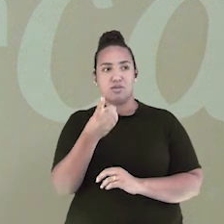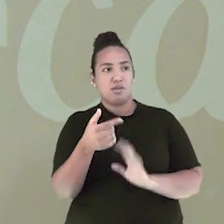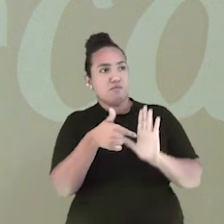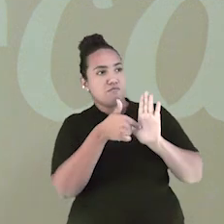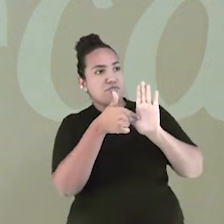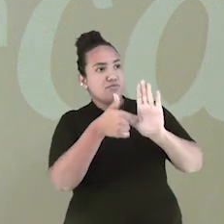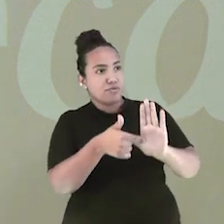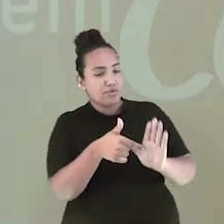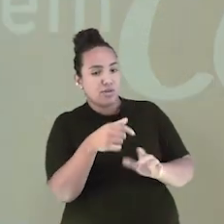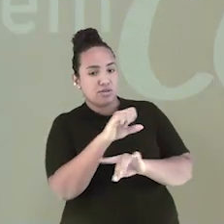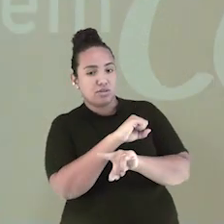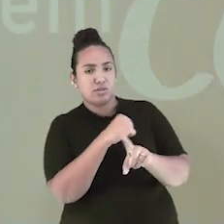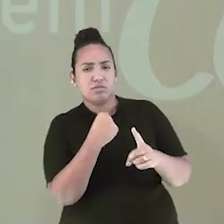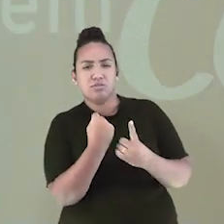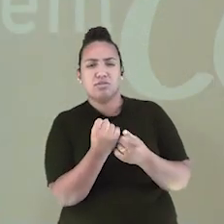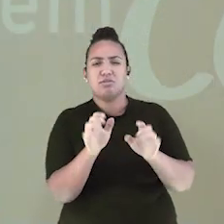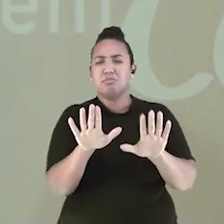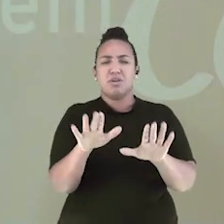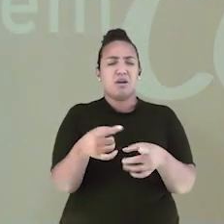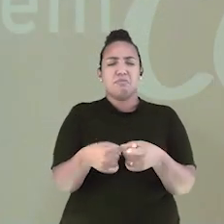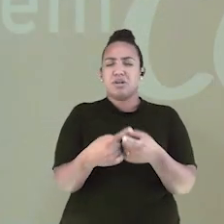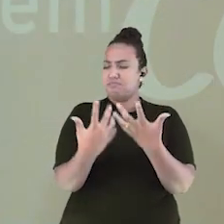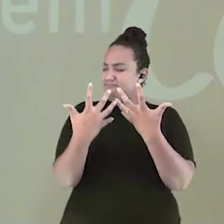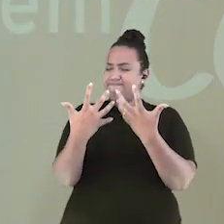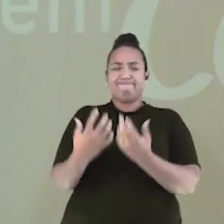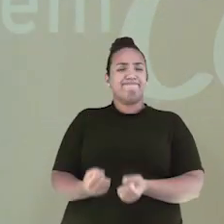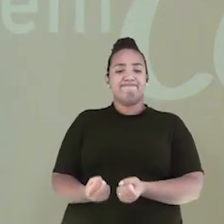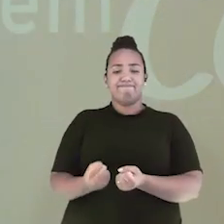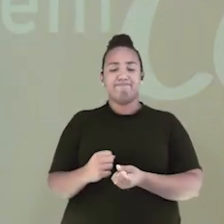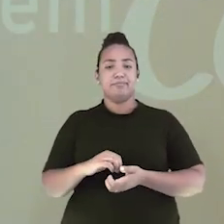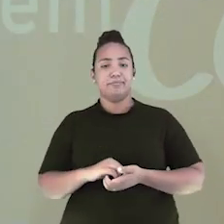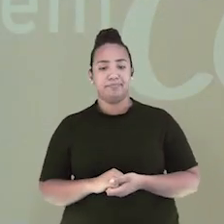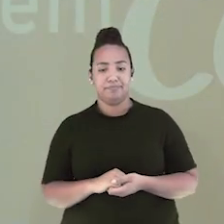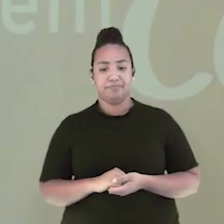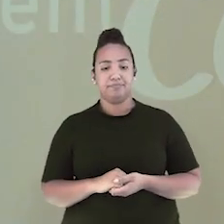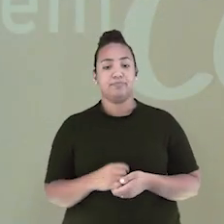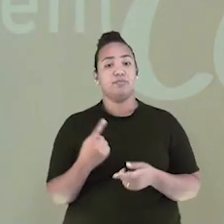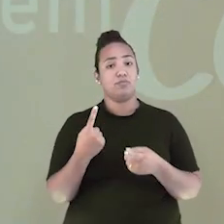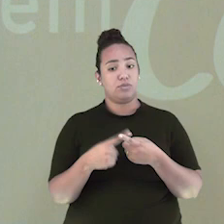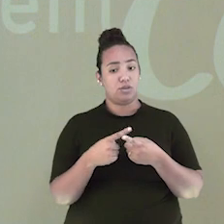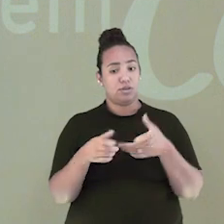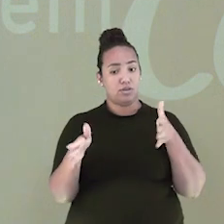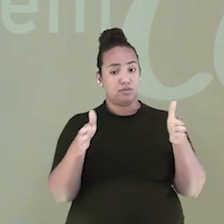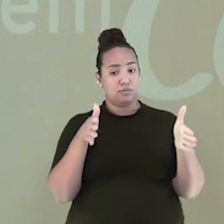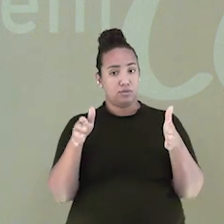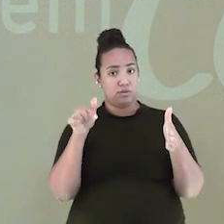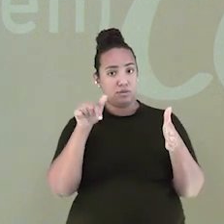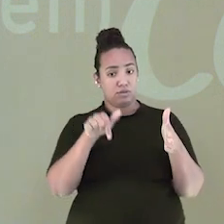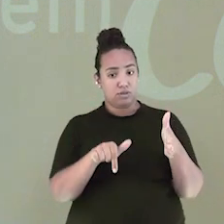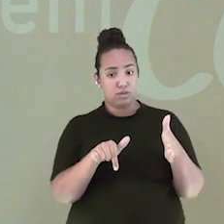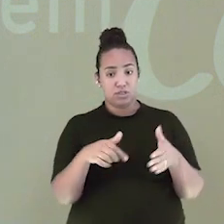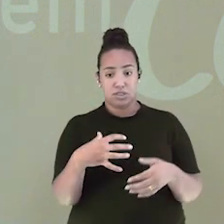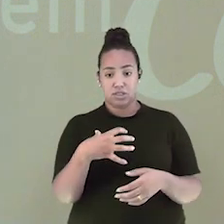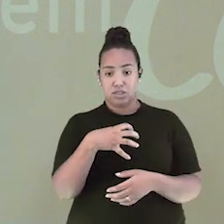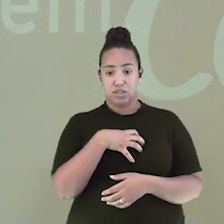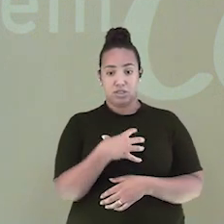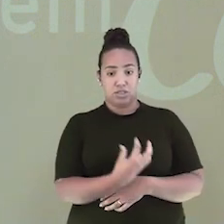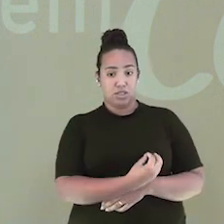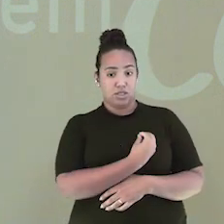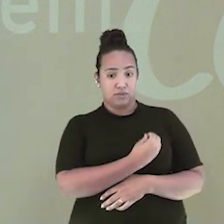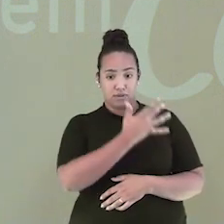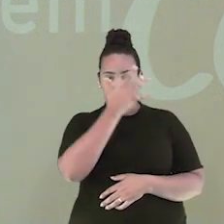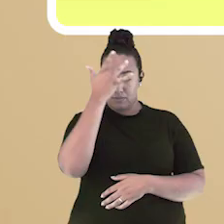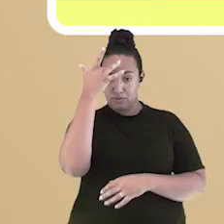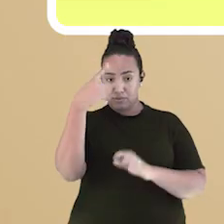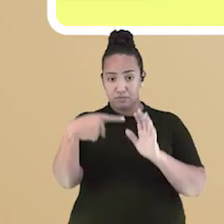e a sociedade. Mas por que ela não foi aceita assim logo de cara? Pois nessa época, o que regia o sentido da vida das pessoas